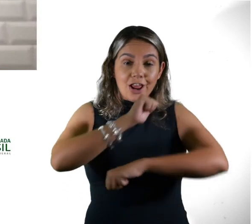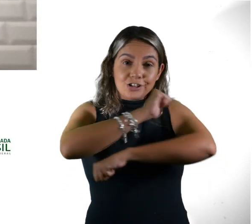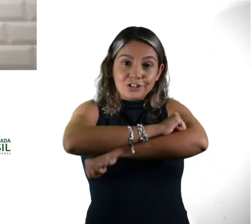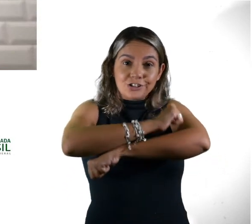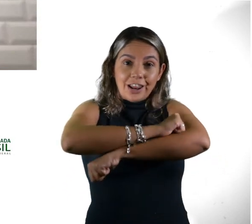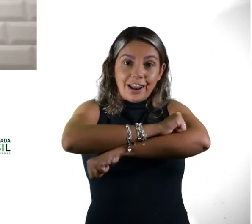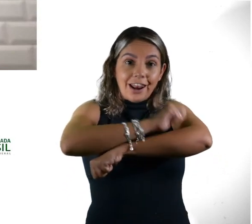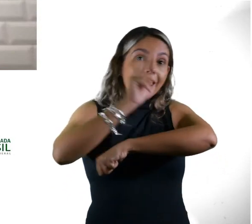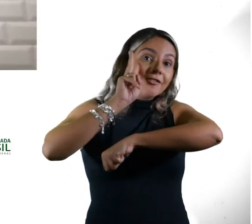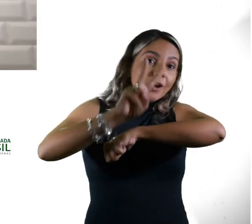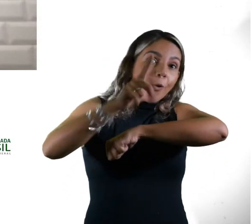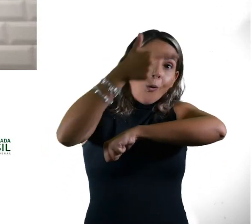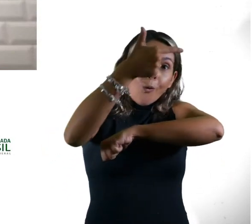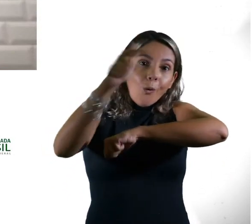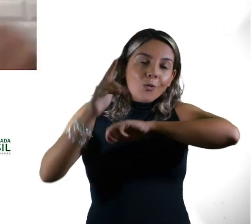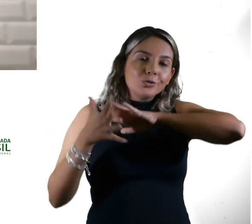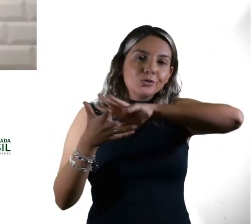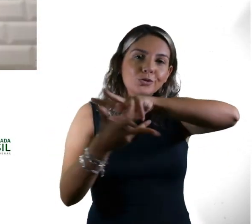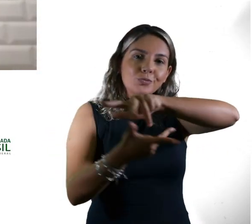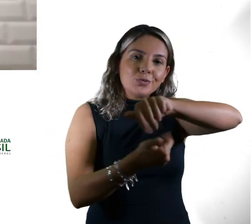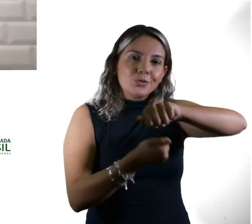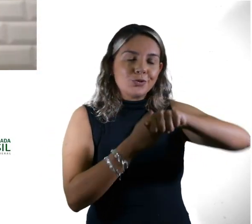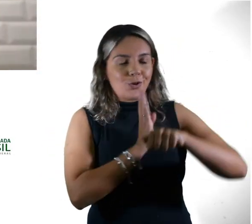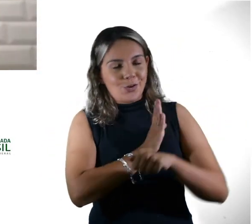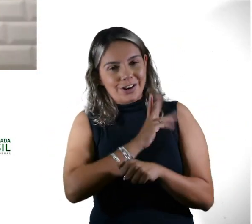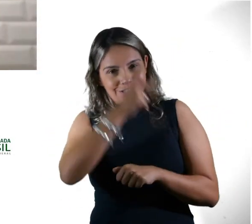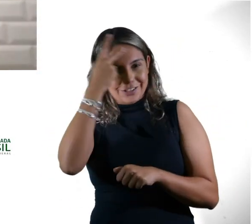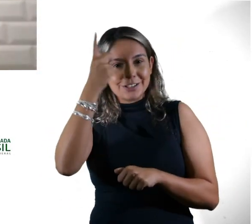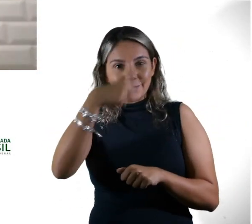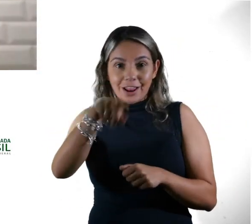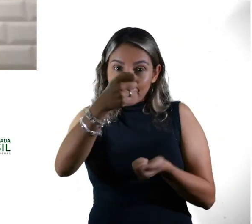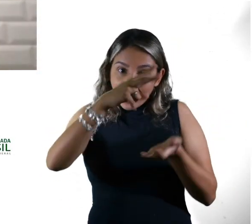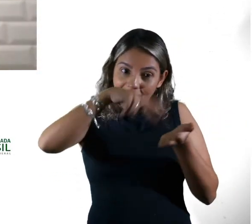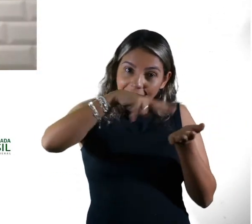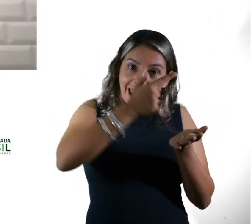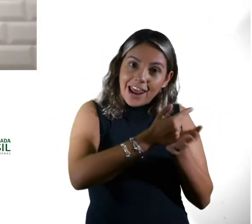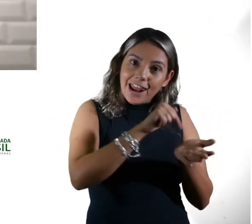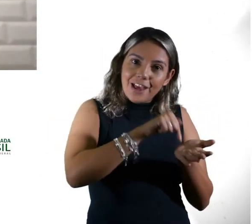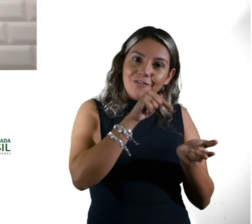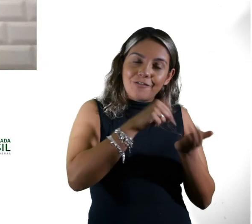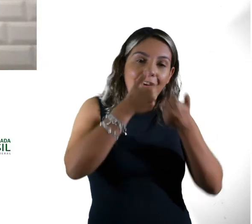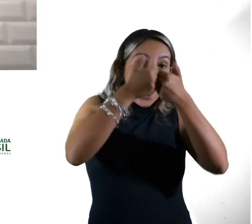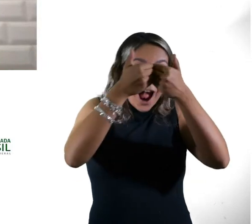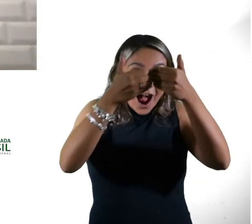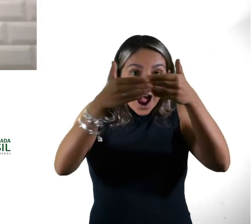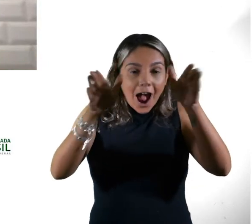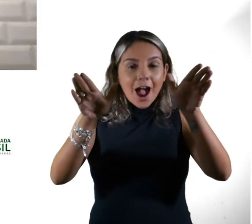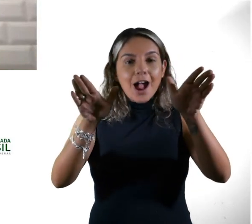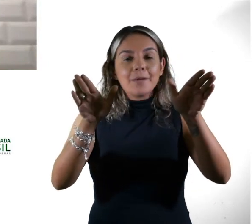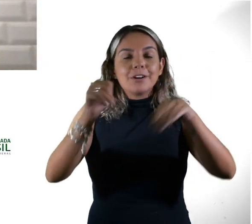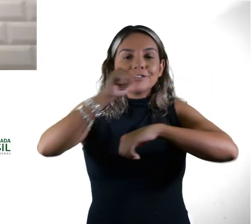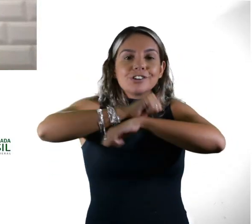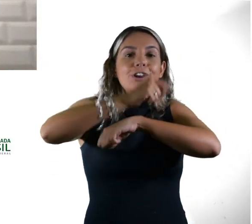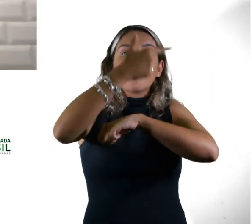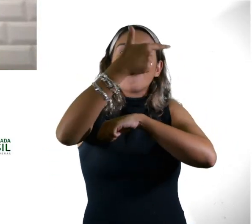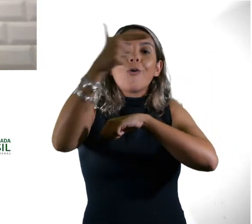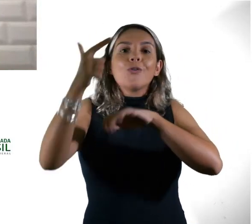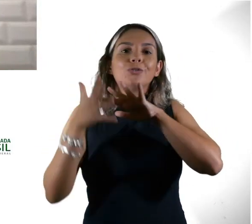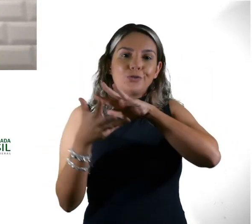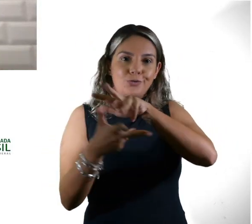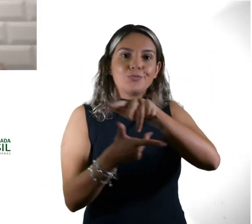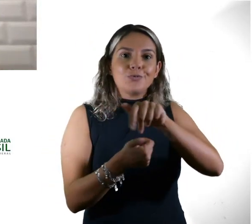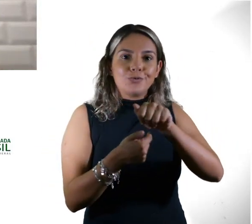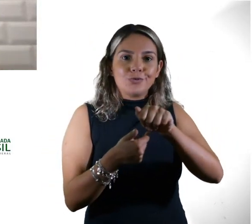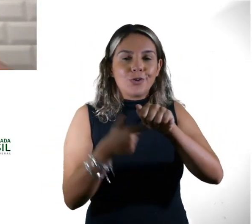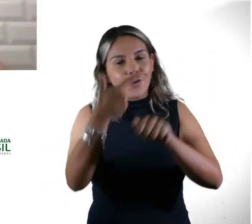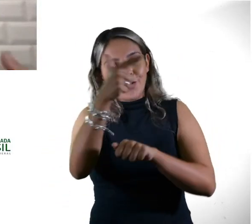outros mundos, janelas sobre o coração das pessoas, não é? Então, os livros, eu tenho insistido muito nisso, acho que os